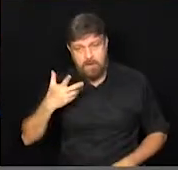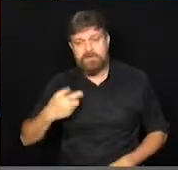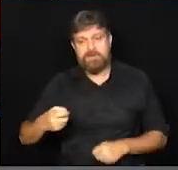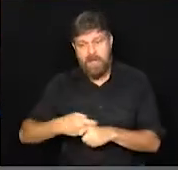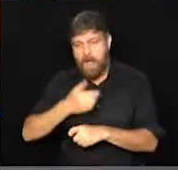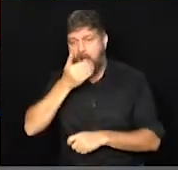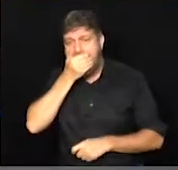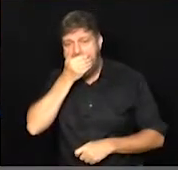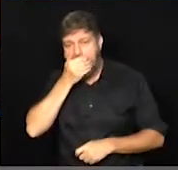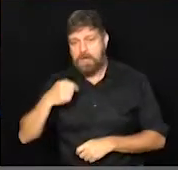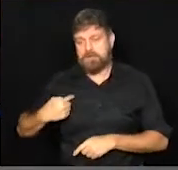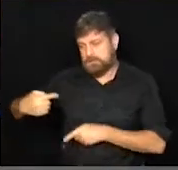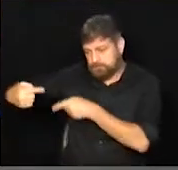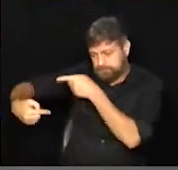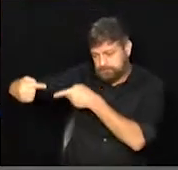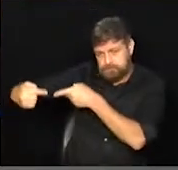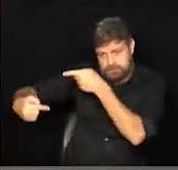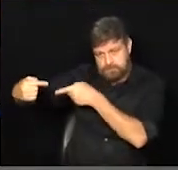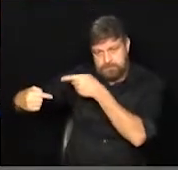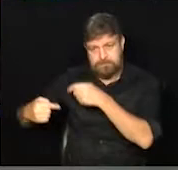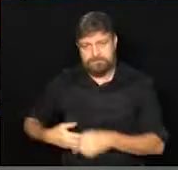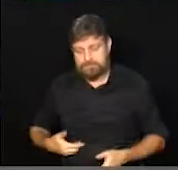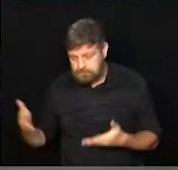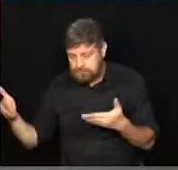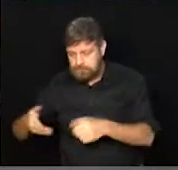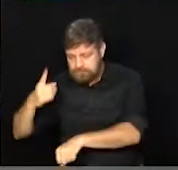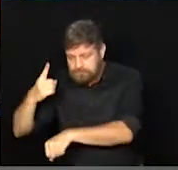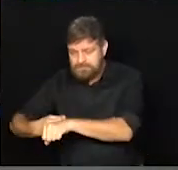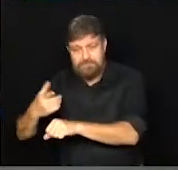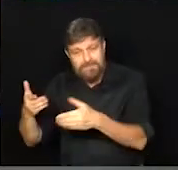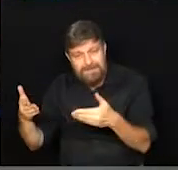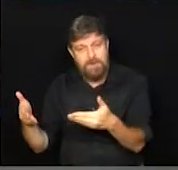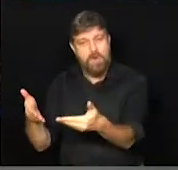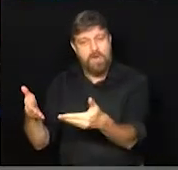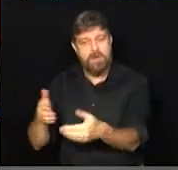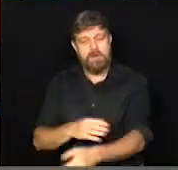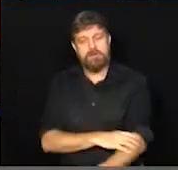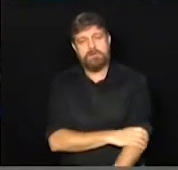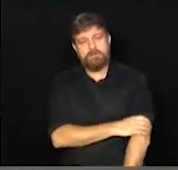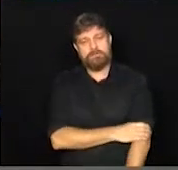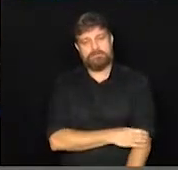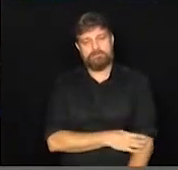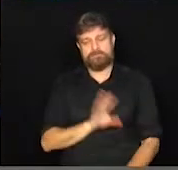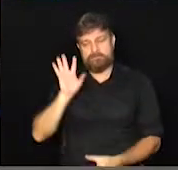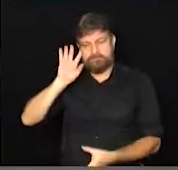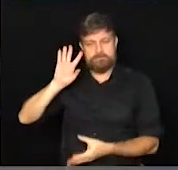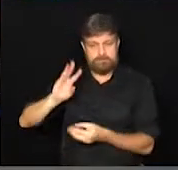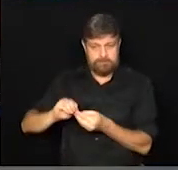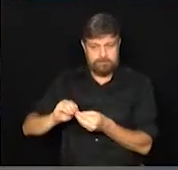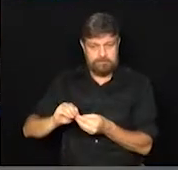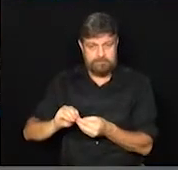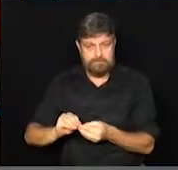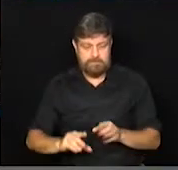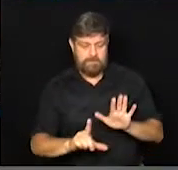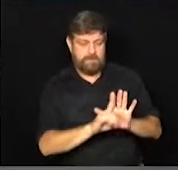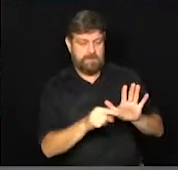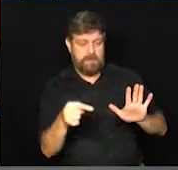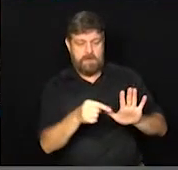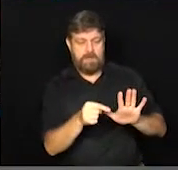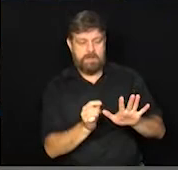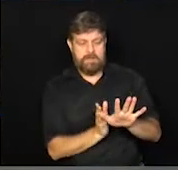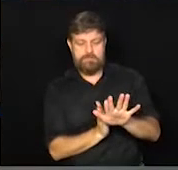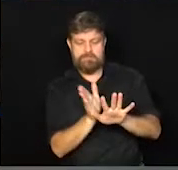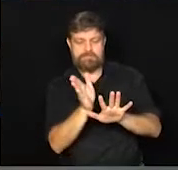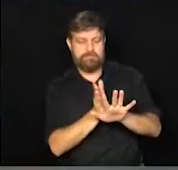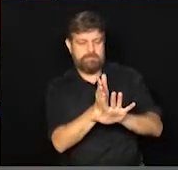que nós temos debatido bastante agora, nesse momento, né? E, enfim, então, essa ampliação do